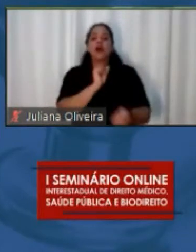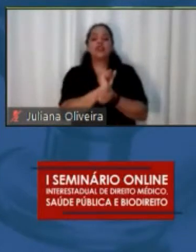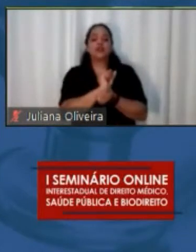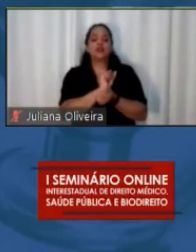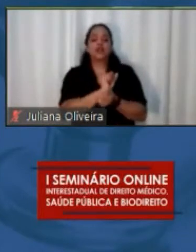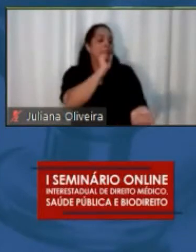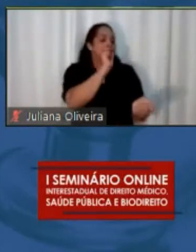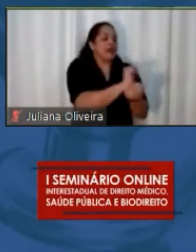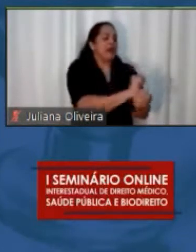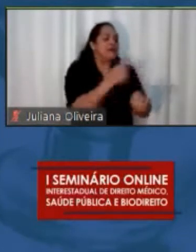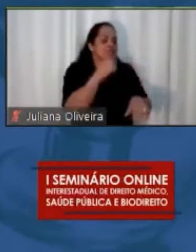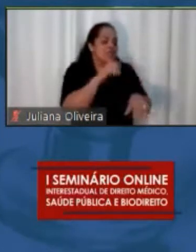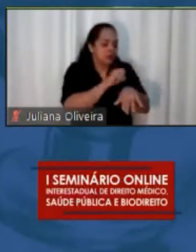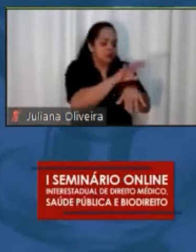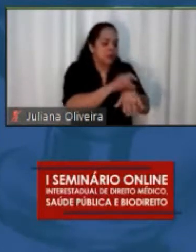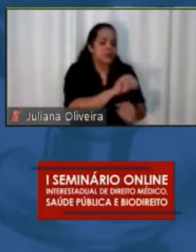hemostasia farmacológica.